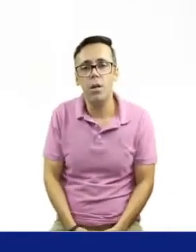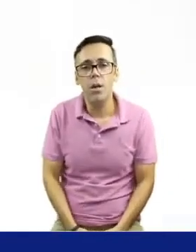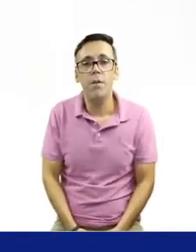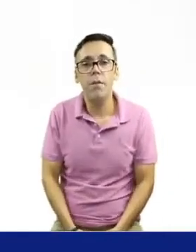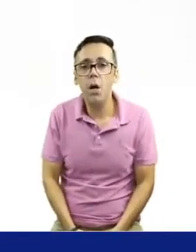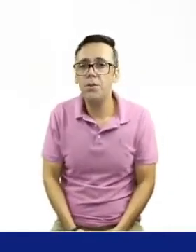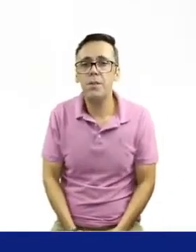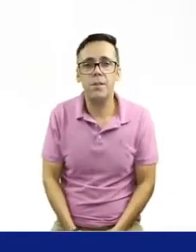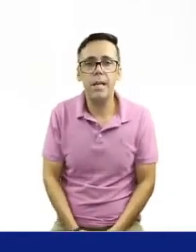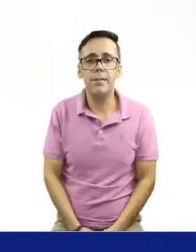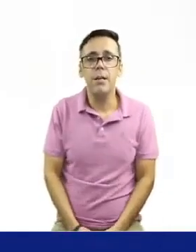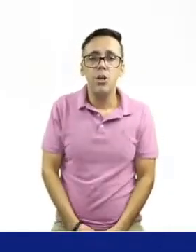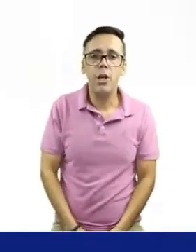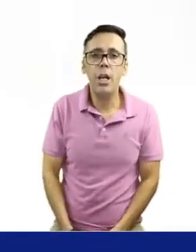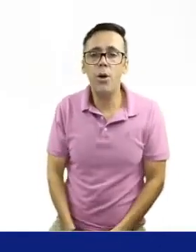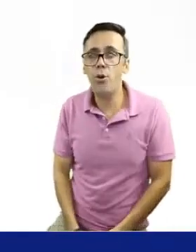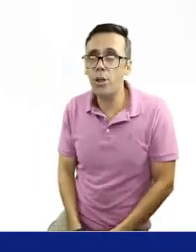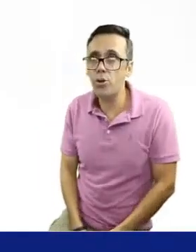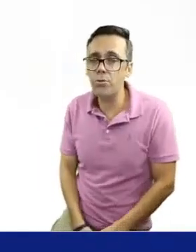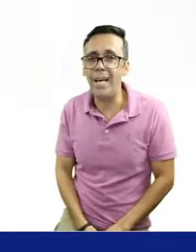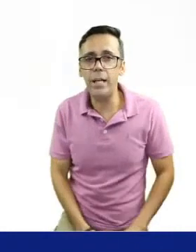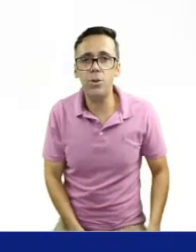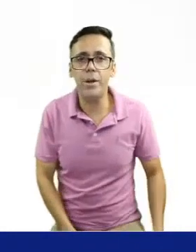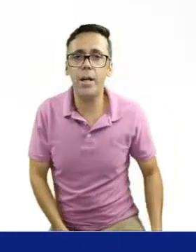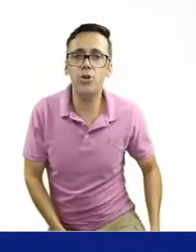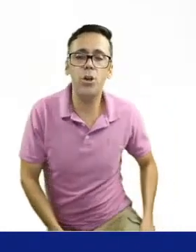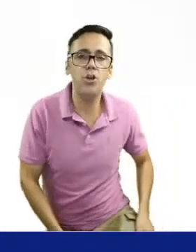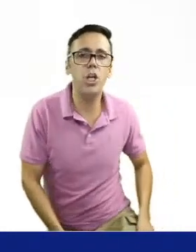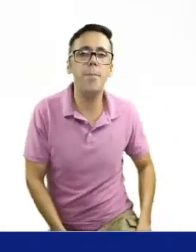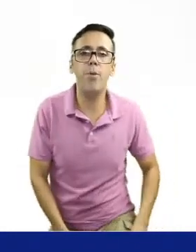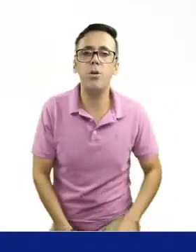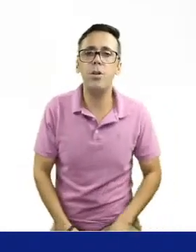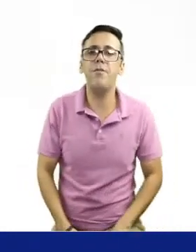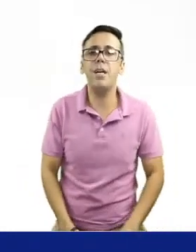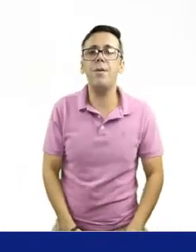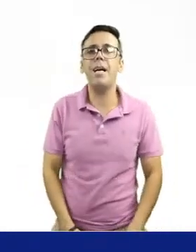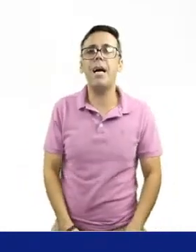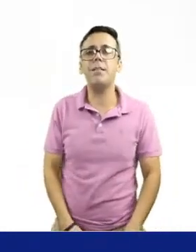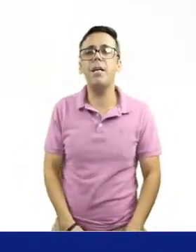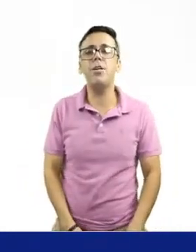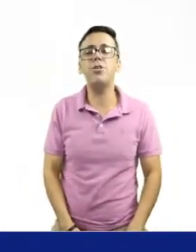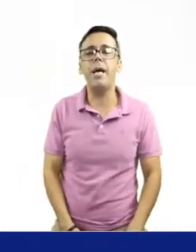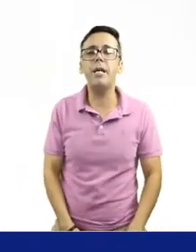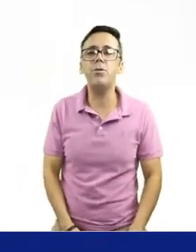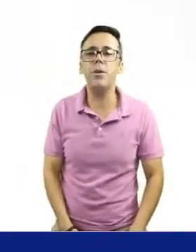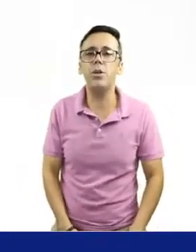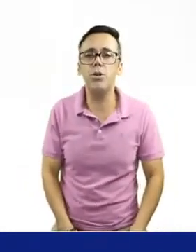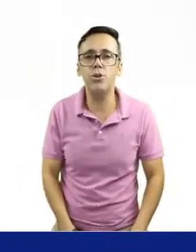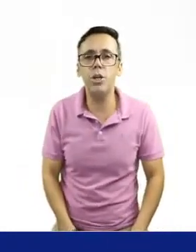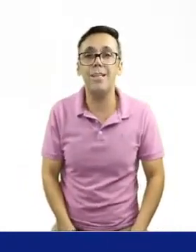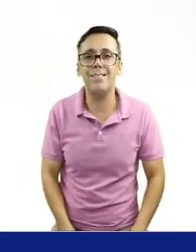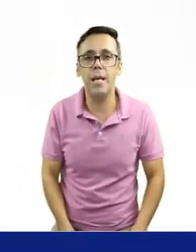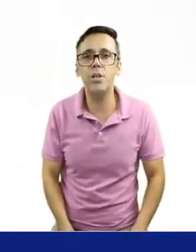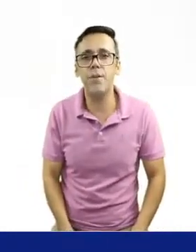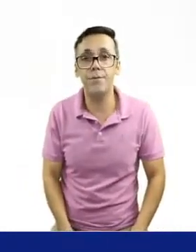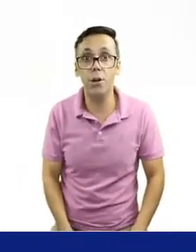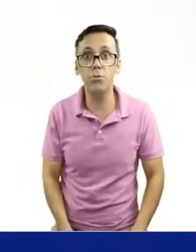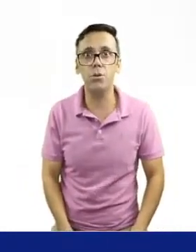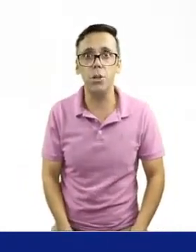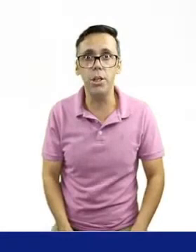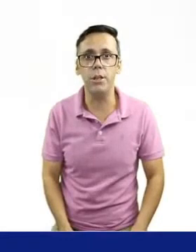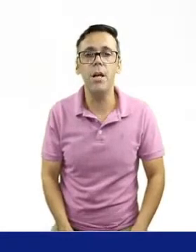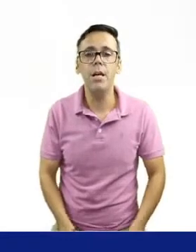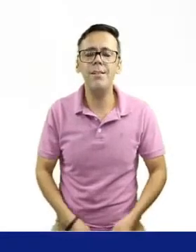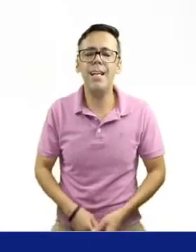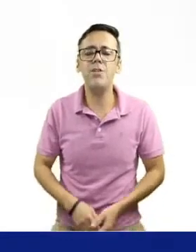foto pessoal não se esqueça eu já sou técnico em radiologia posso levar a minha carteira de técnico em radiologia se ela